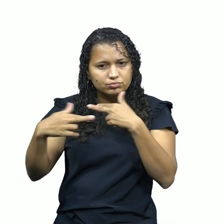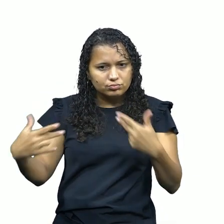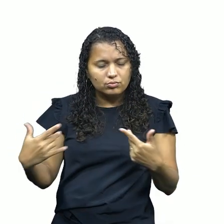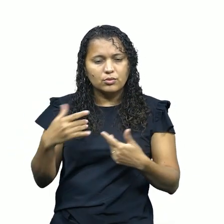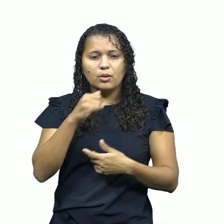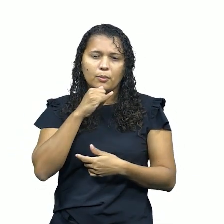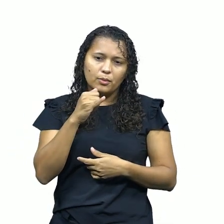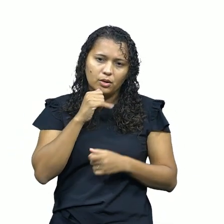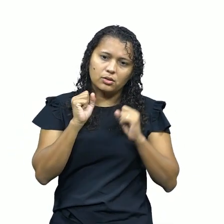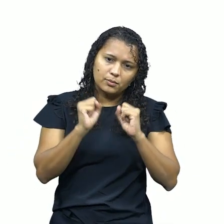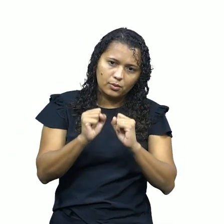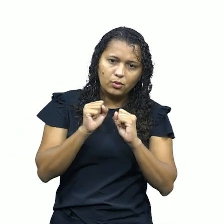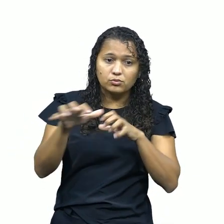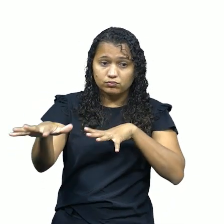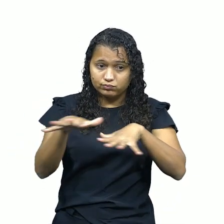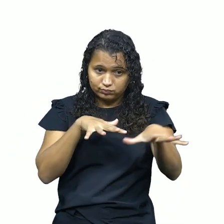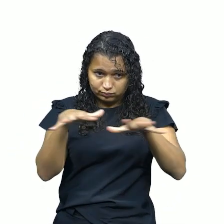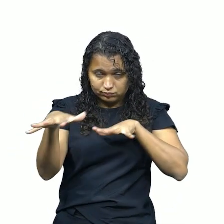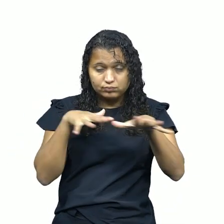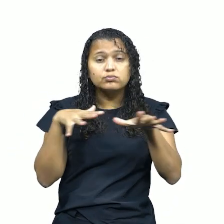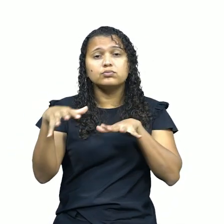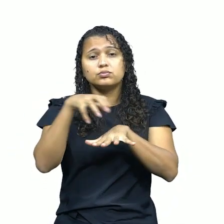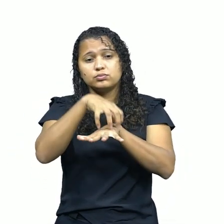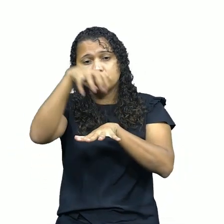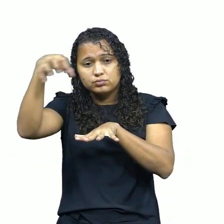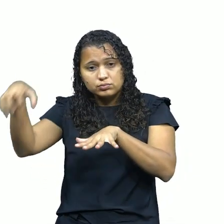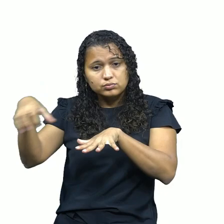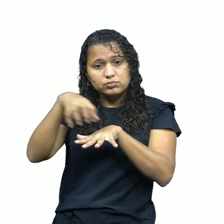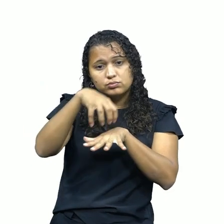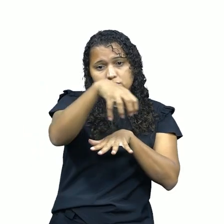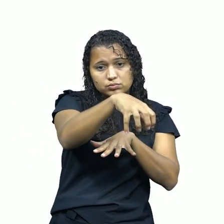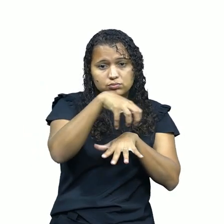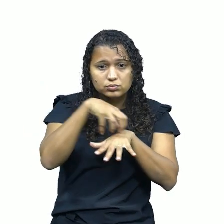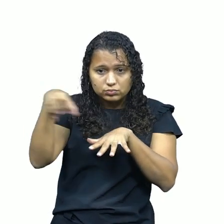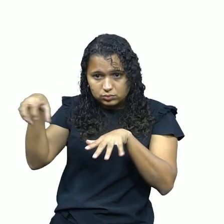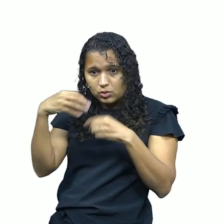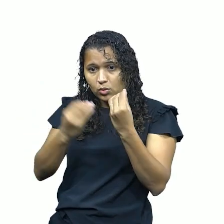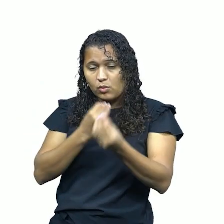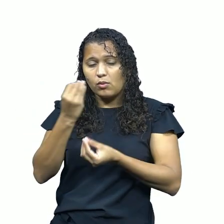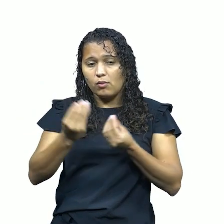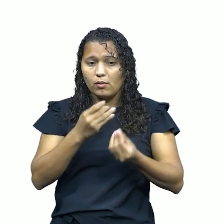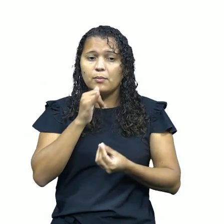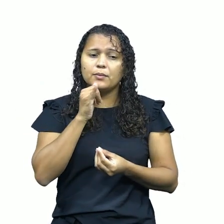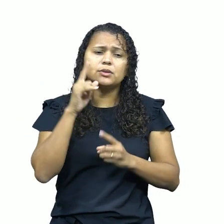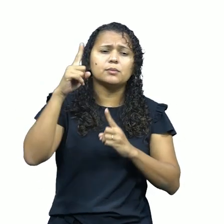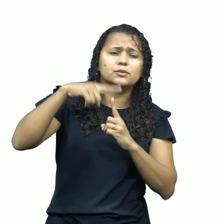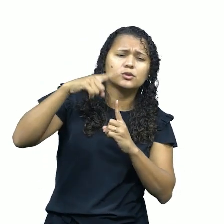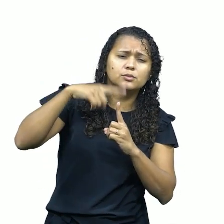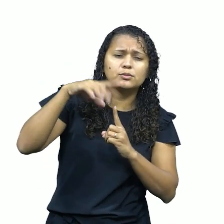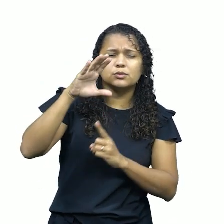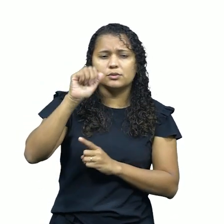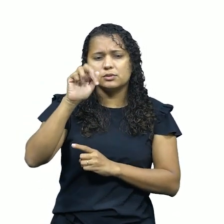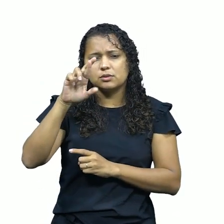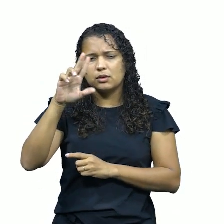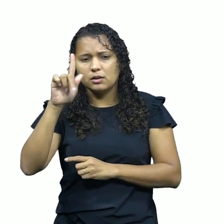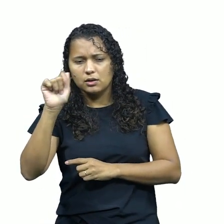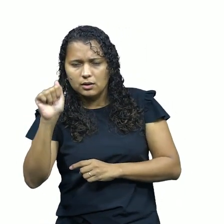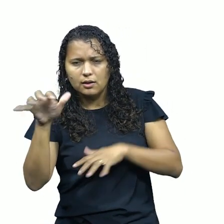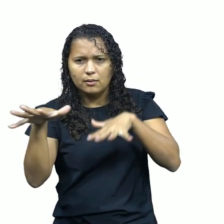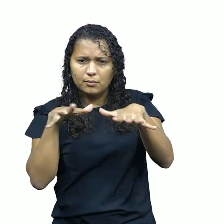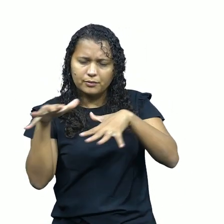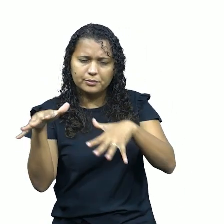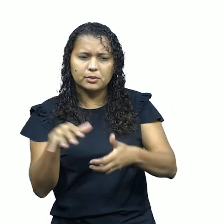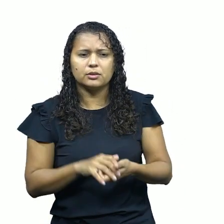podemos classificar os equipamentos envolvidos na movimentação de cargas de acordo com a sua finalidade, ou seja, o tipo de carga a ser